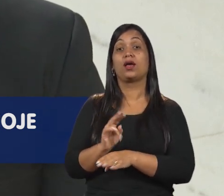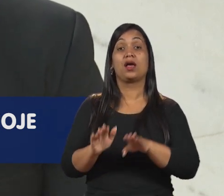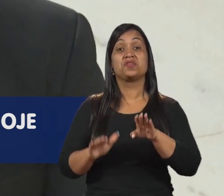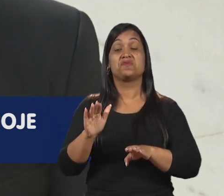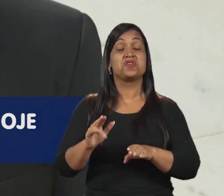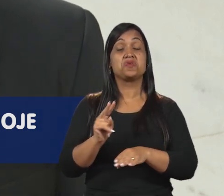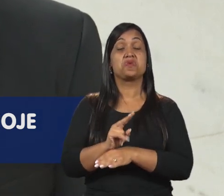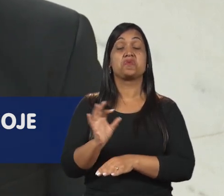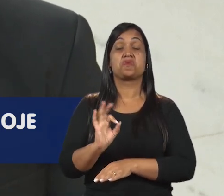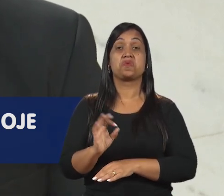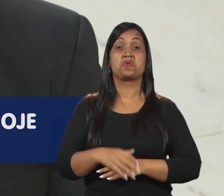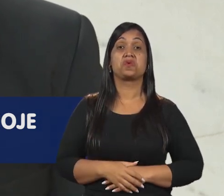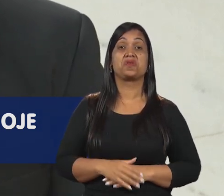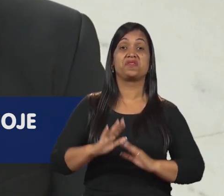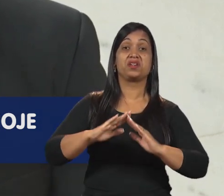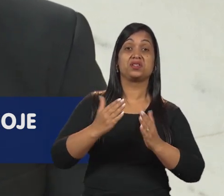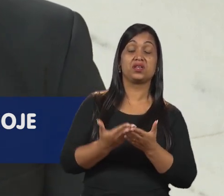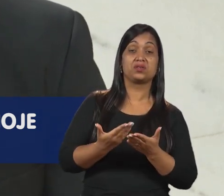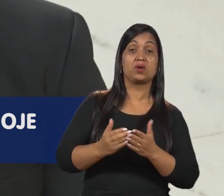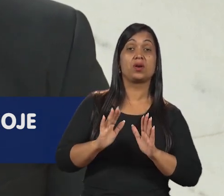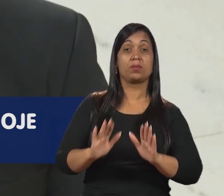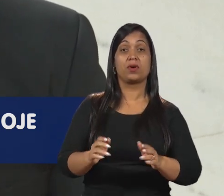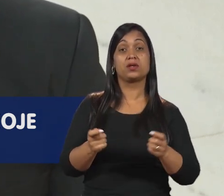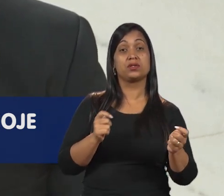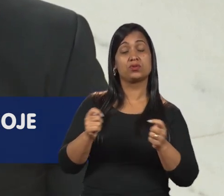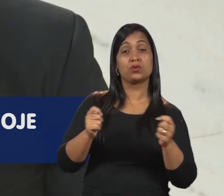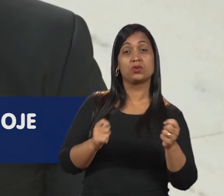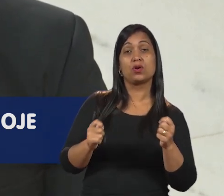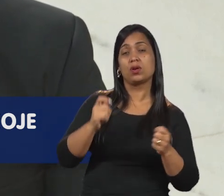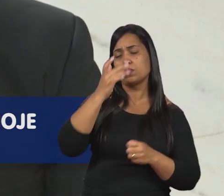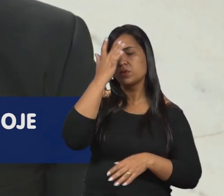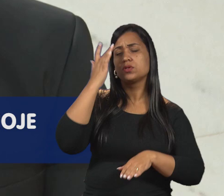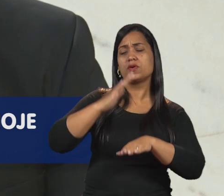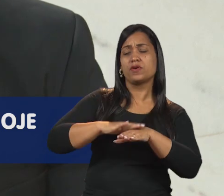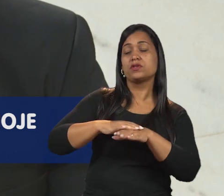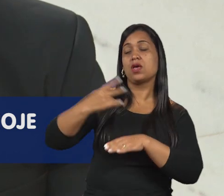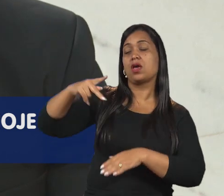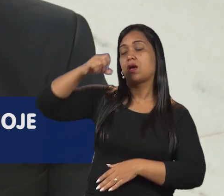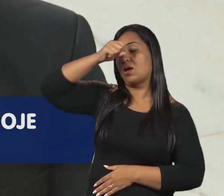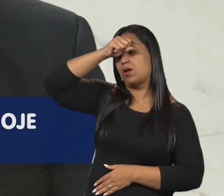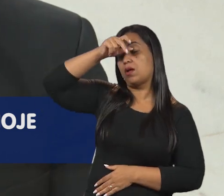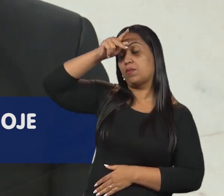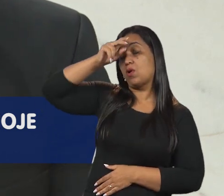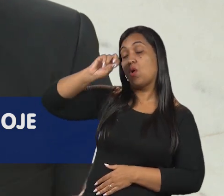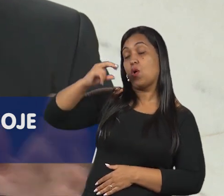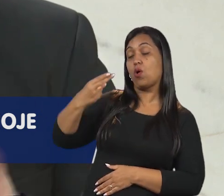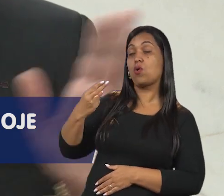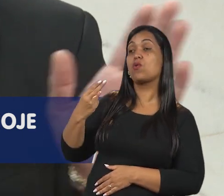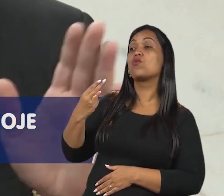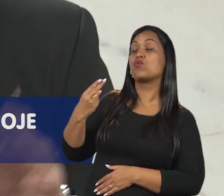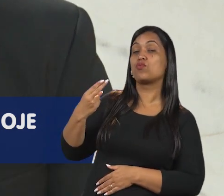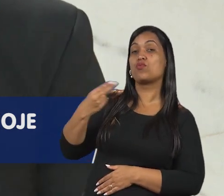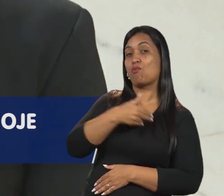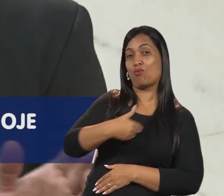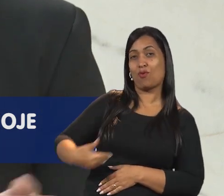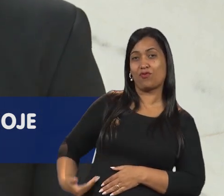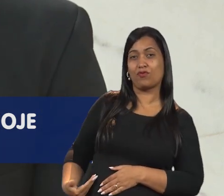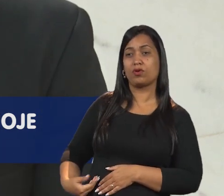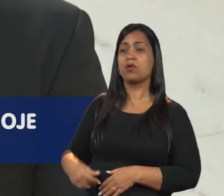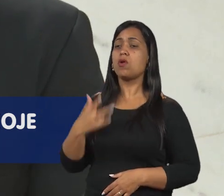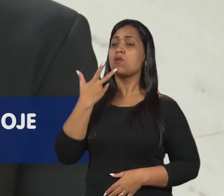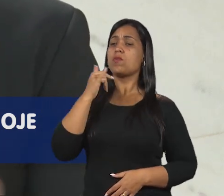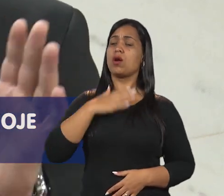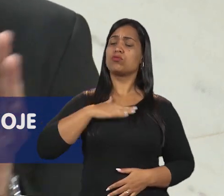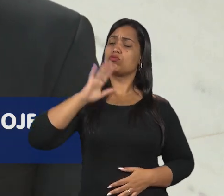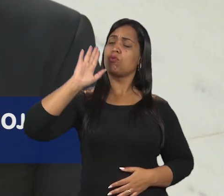cuida, muitas vezes é a escola, mas esse controle quem tem que exercer é o poder público. A gente não pode entrar na narrativa, eu sou o pai, quem tem que falar